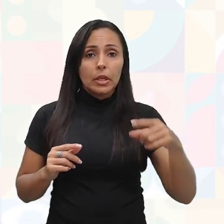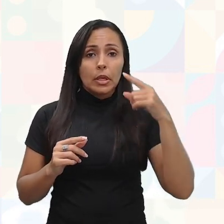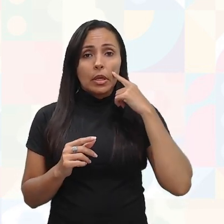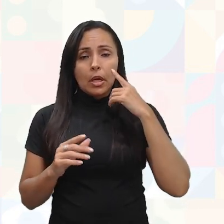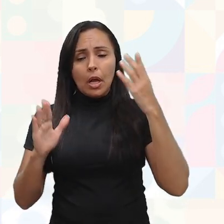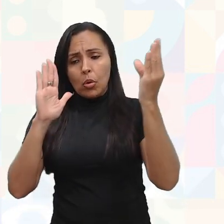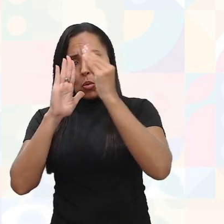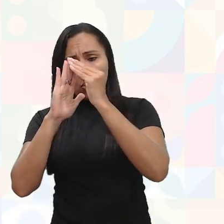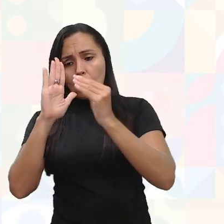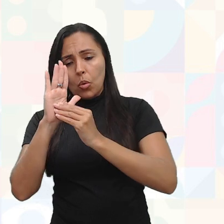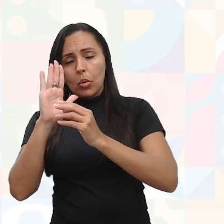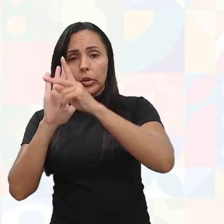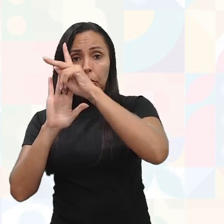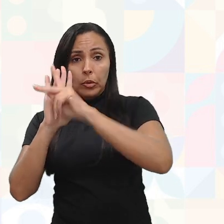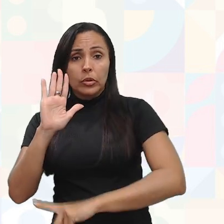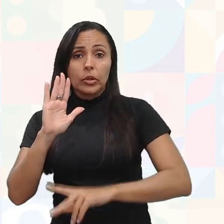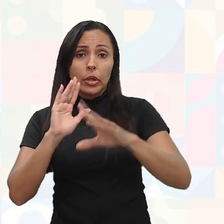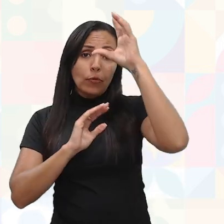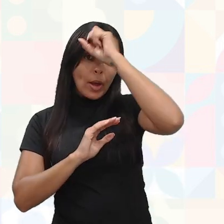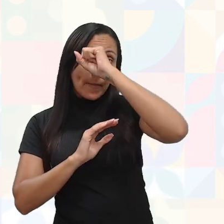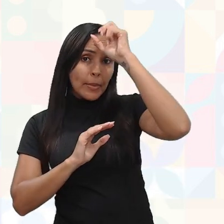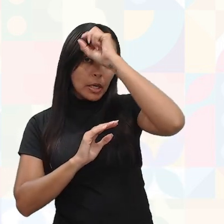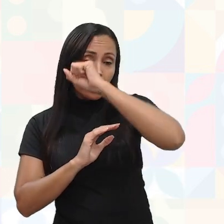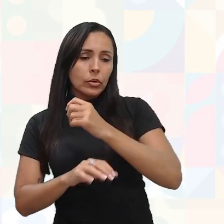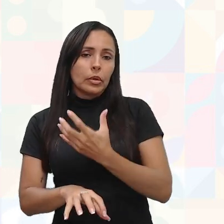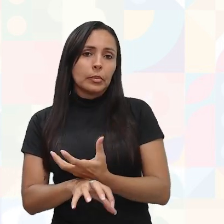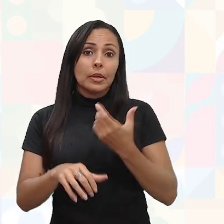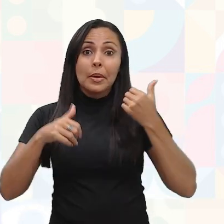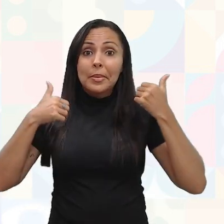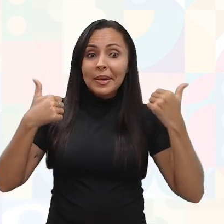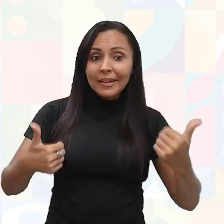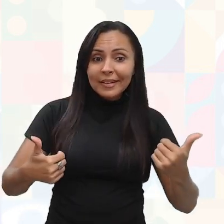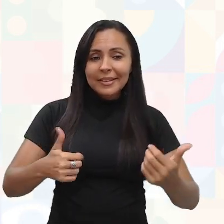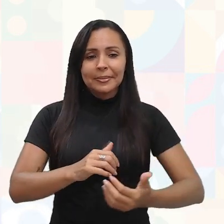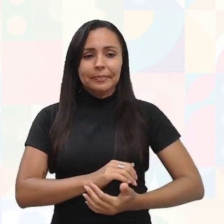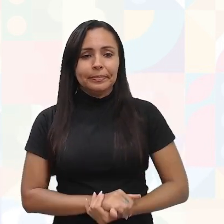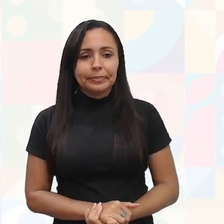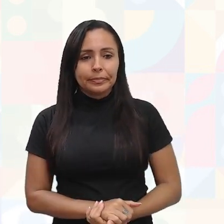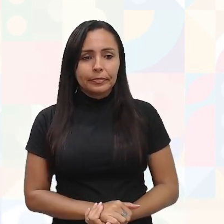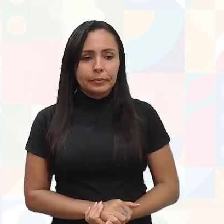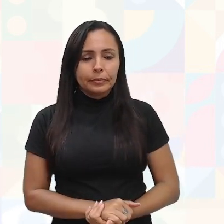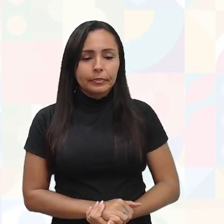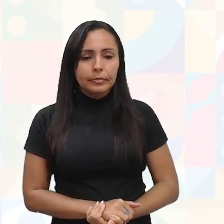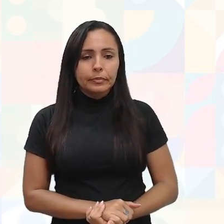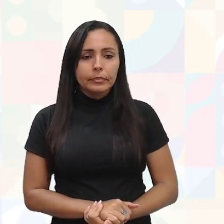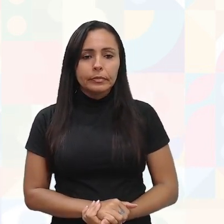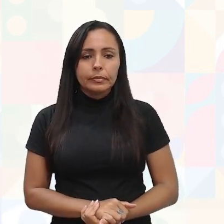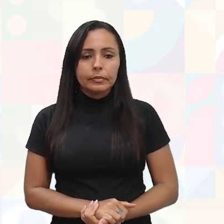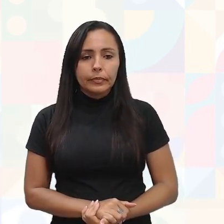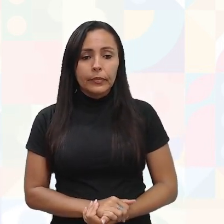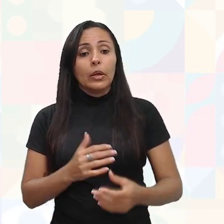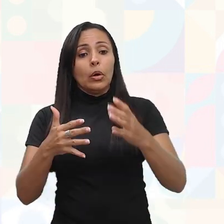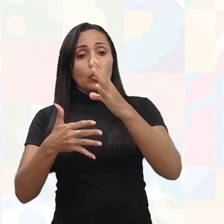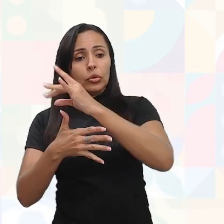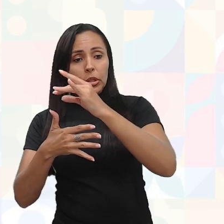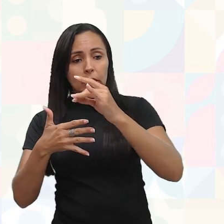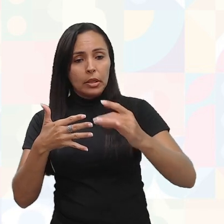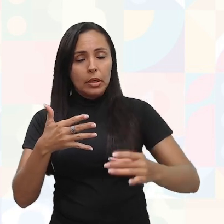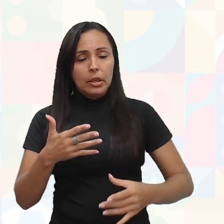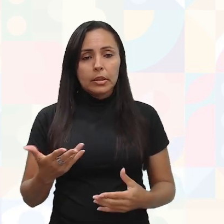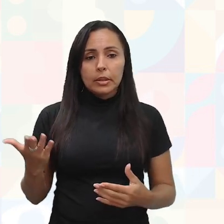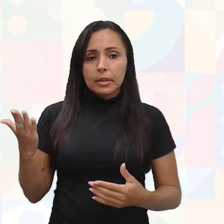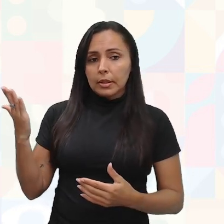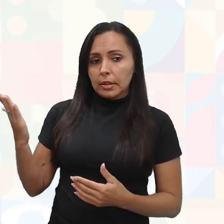projeto o que foi aprendido na nossa disciplina, beleza? Então, aqui a gente tem todos os detalhes no e-book do